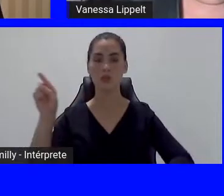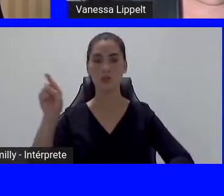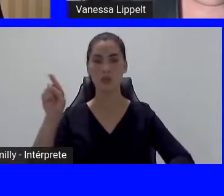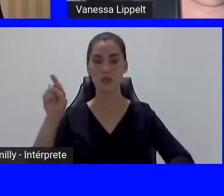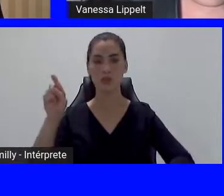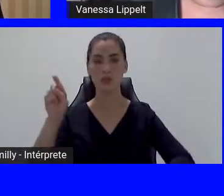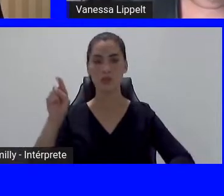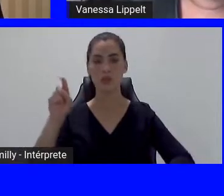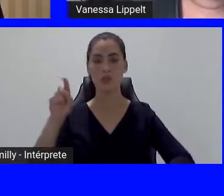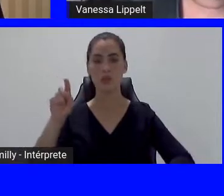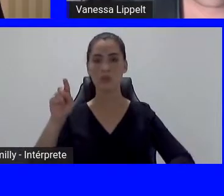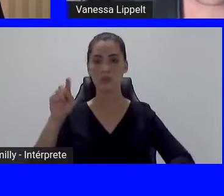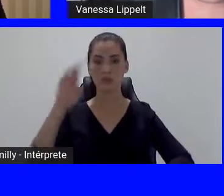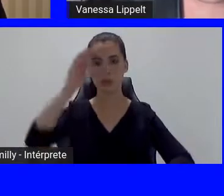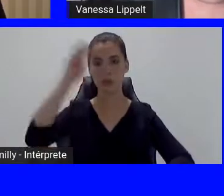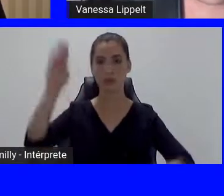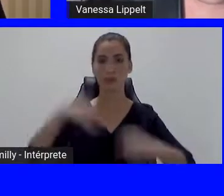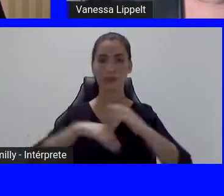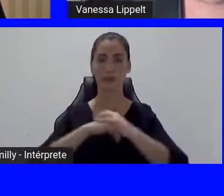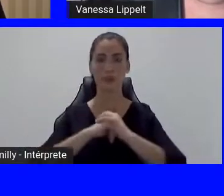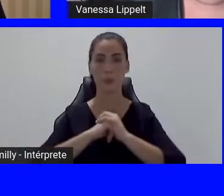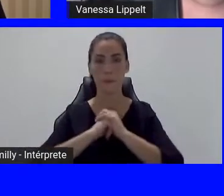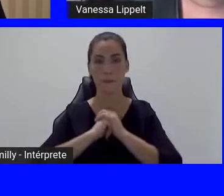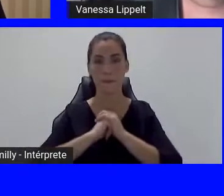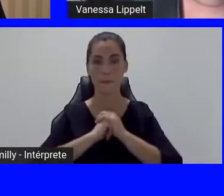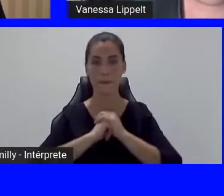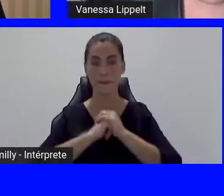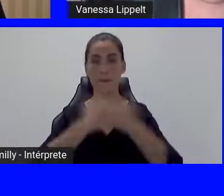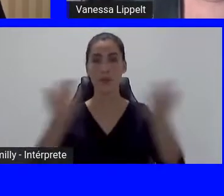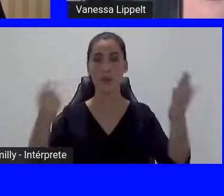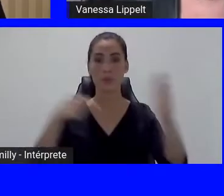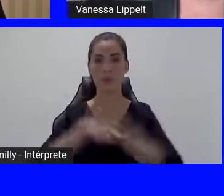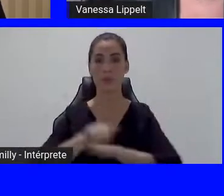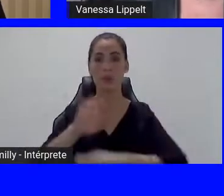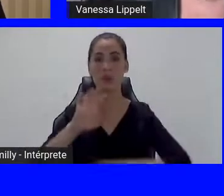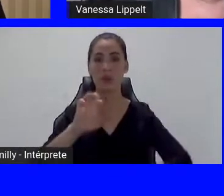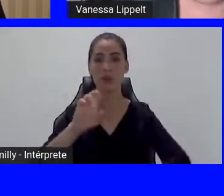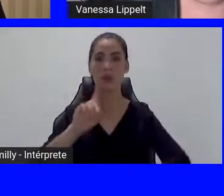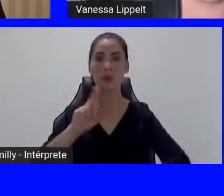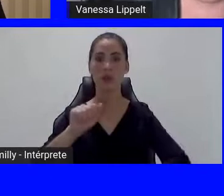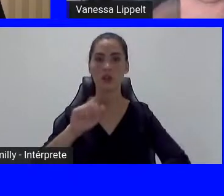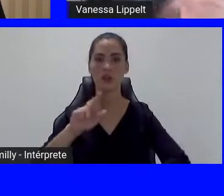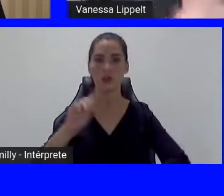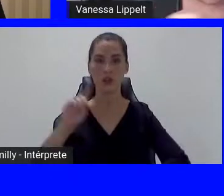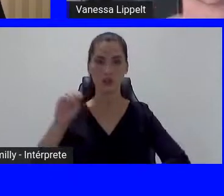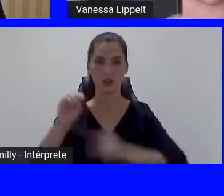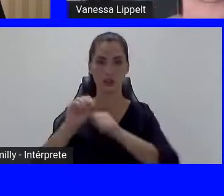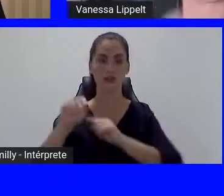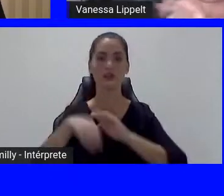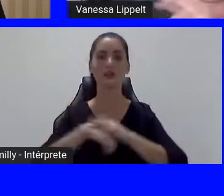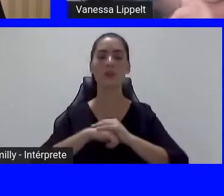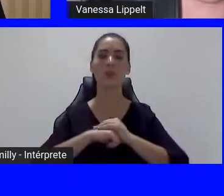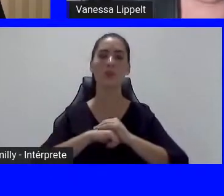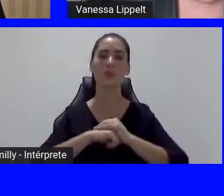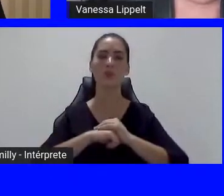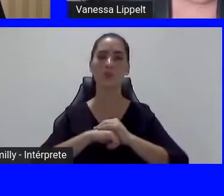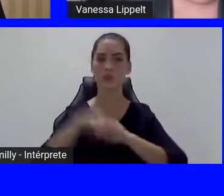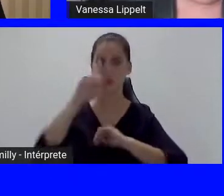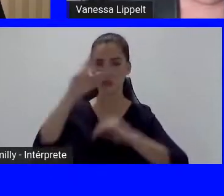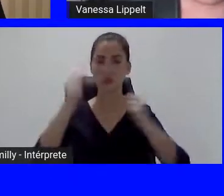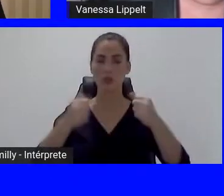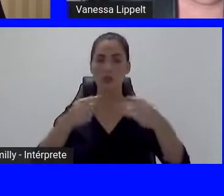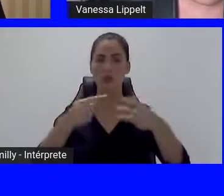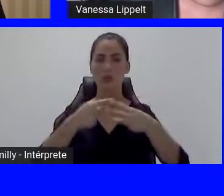Senadora, a gente vai aqui, então, para a pergunta do Eduardo Fernandes, que é o seguinte: a senhora pode citar 3 melhorias palpáveis